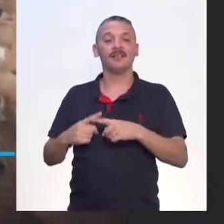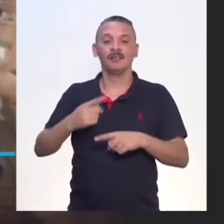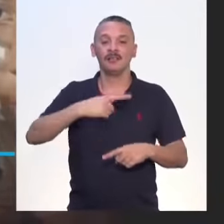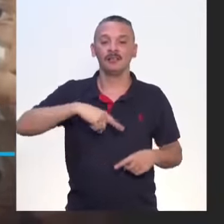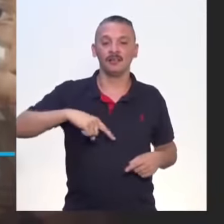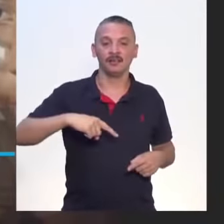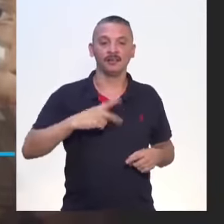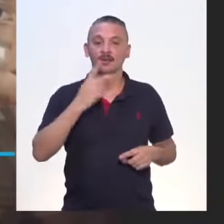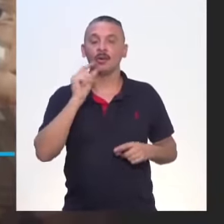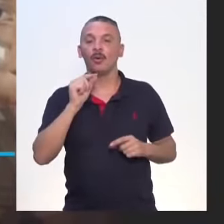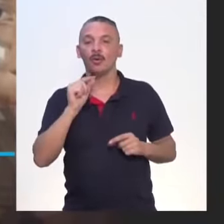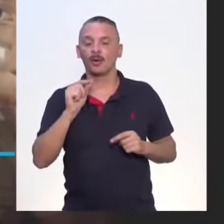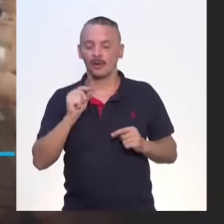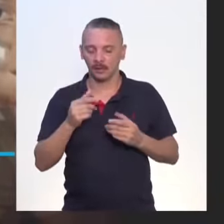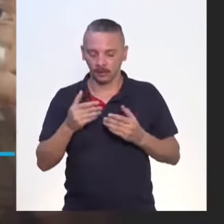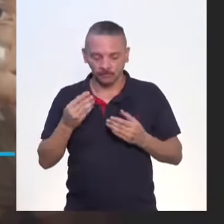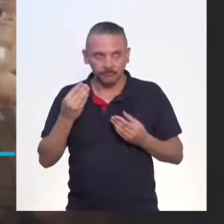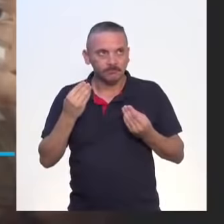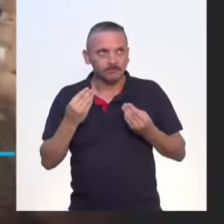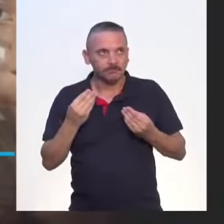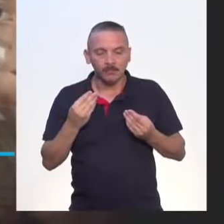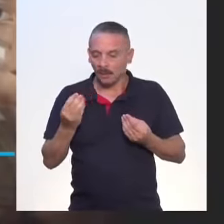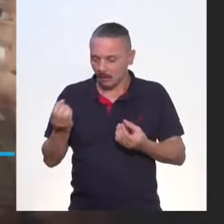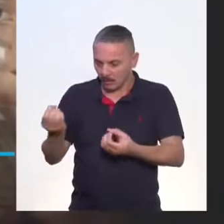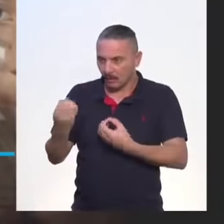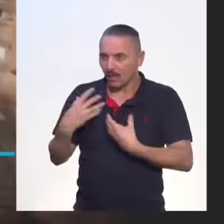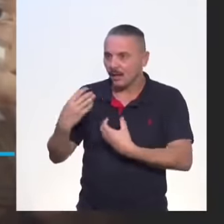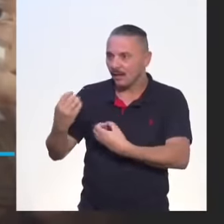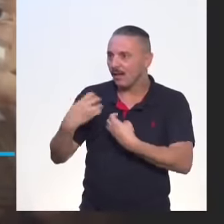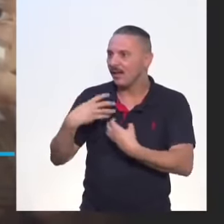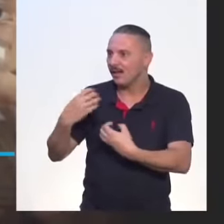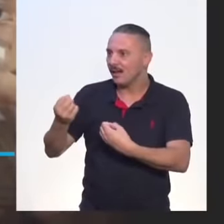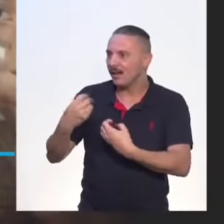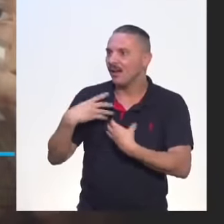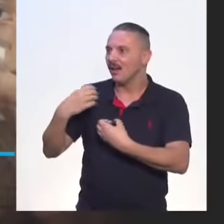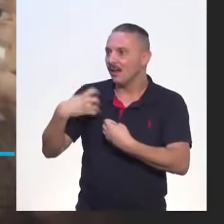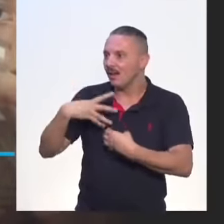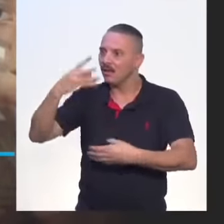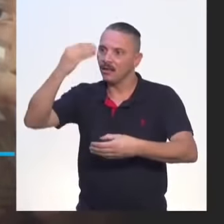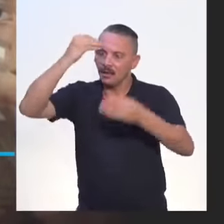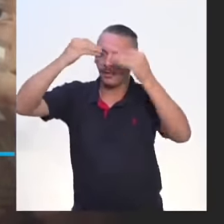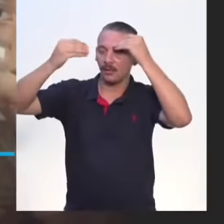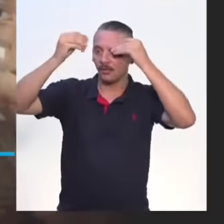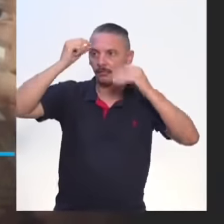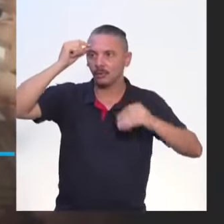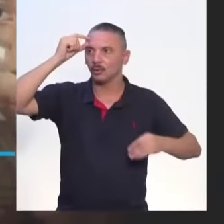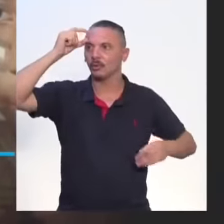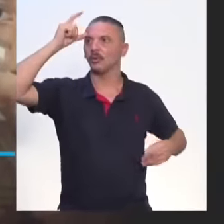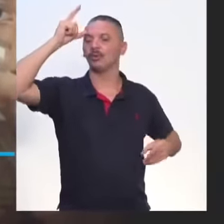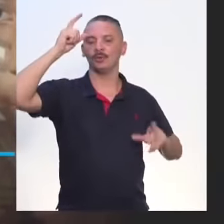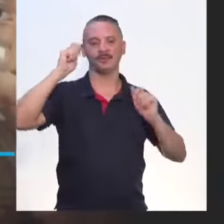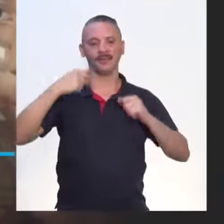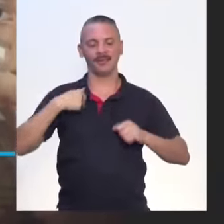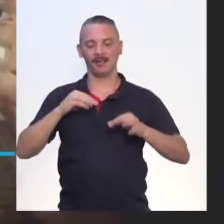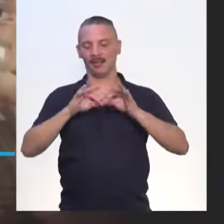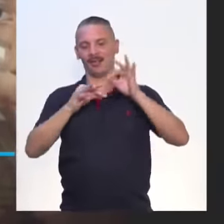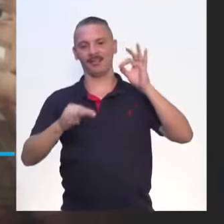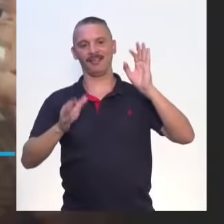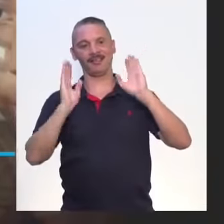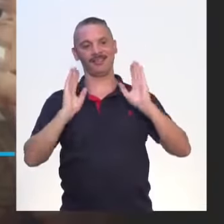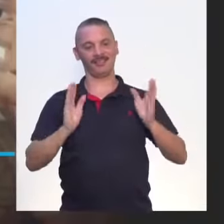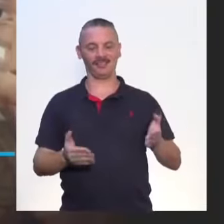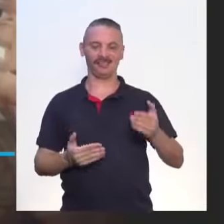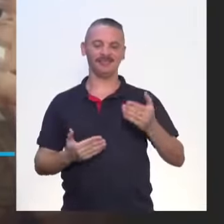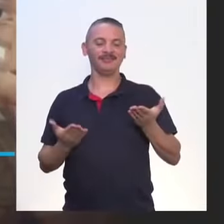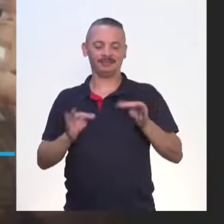está aberto para receber esses outros ensinamentos, esses outros conhecimentos, tá bom? Eu já falei demais, né, mesmo?